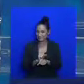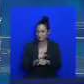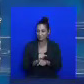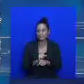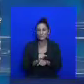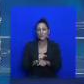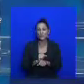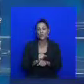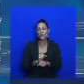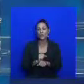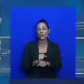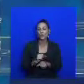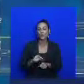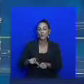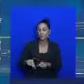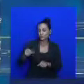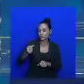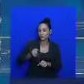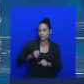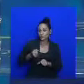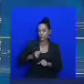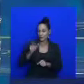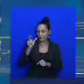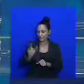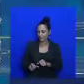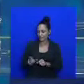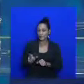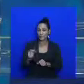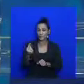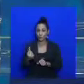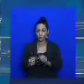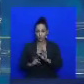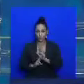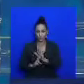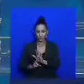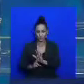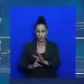o número correspondente a coluna número um do super-set